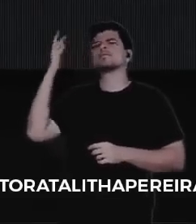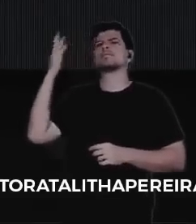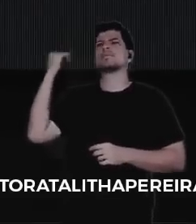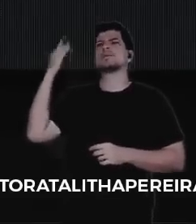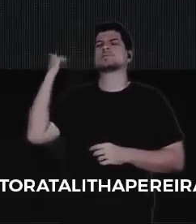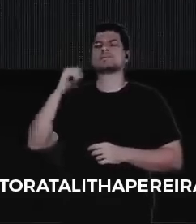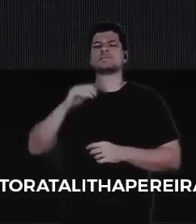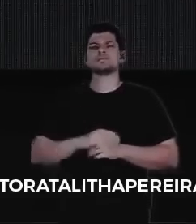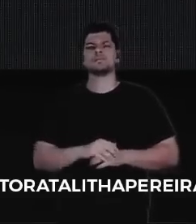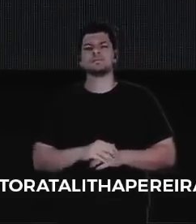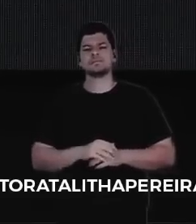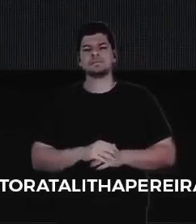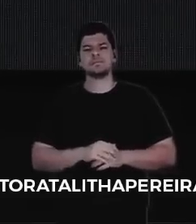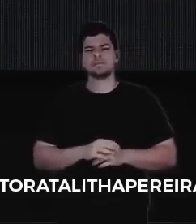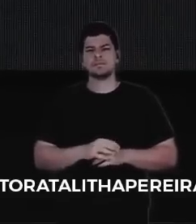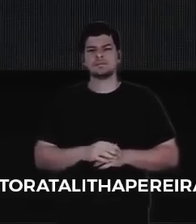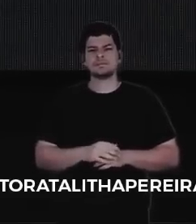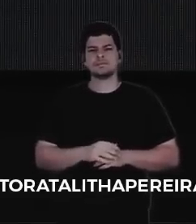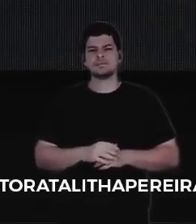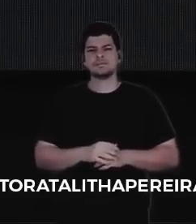a gente nunca vai conseguir